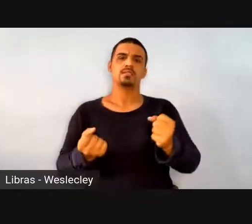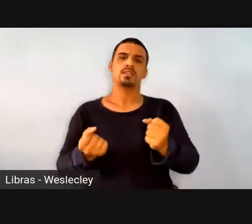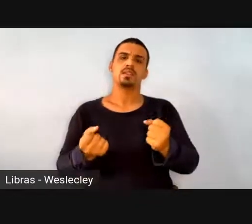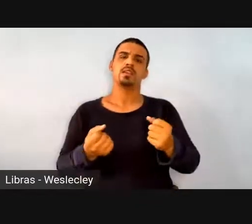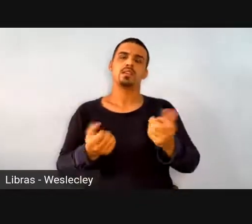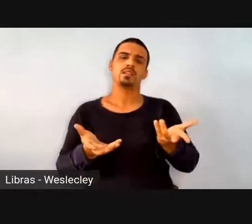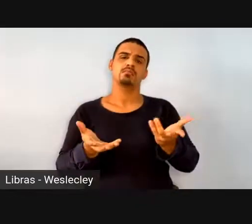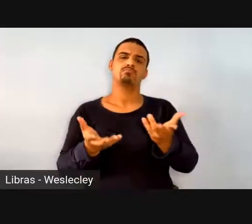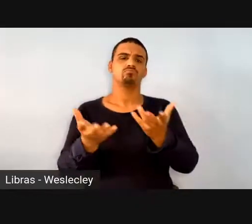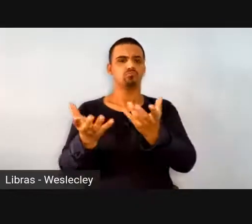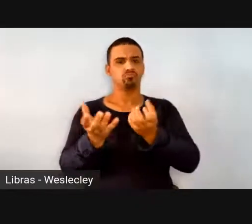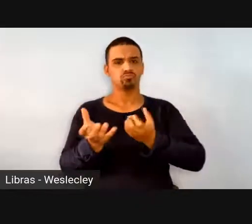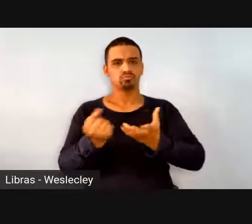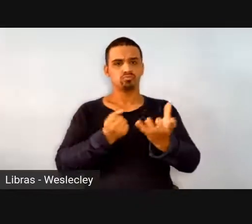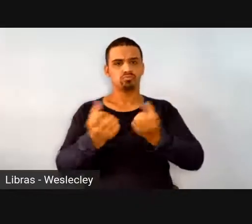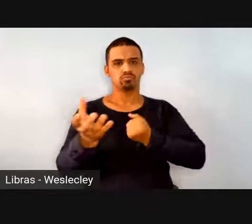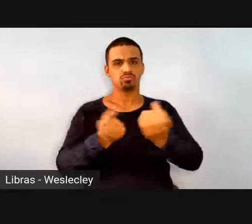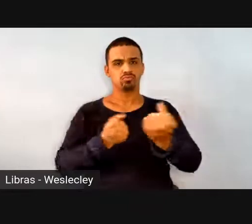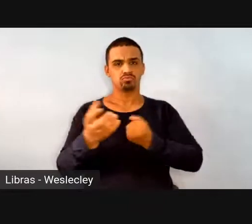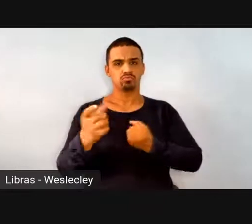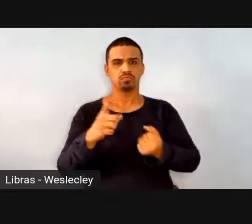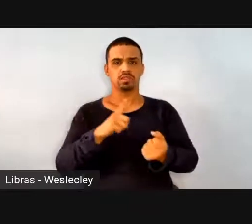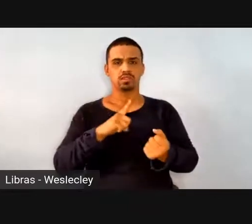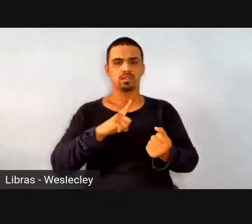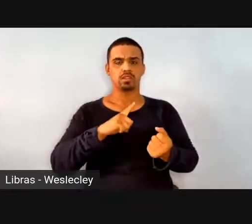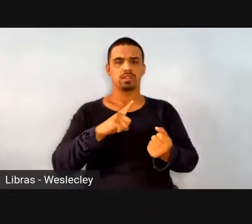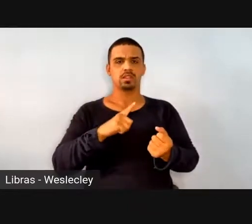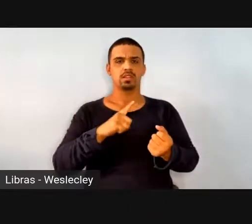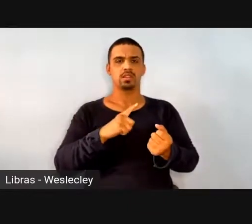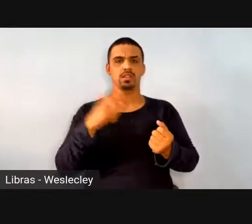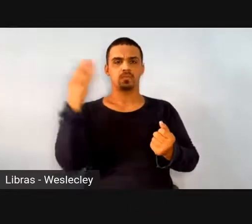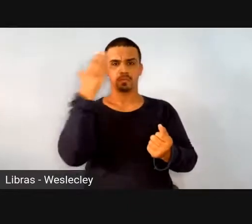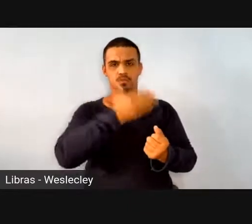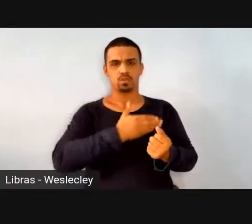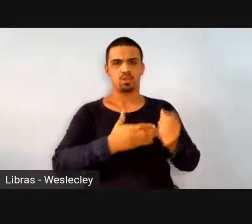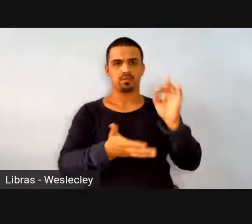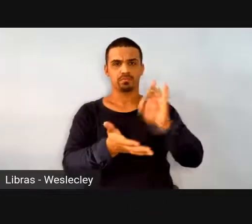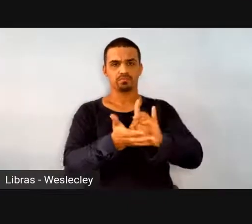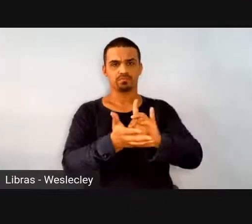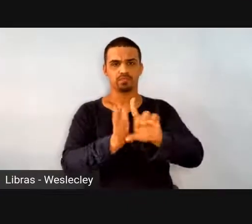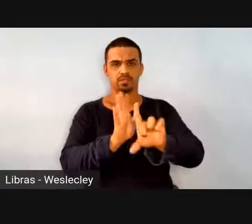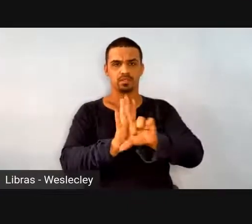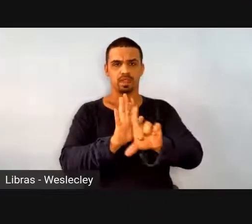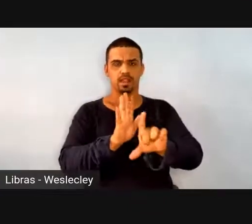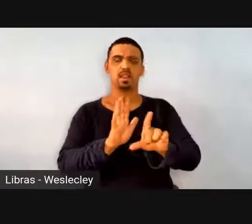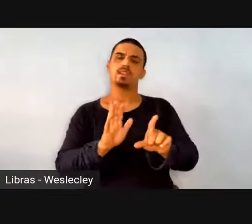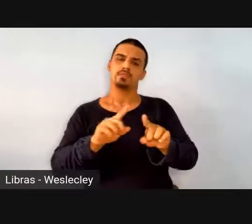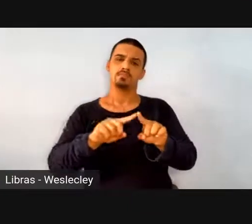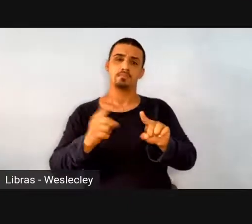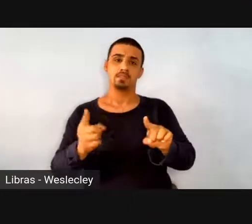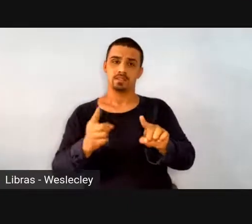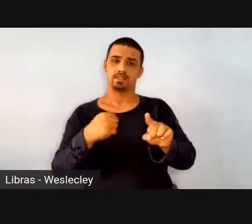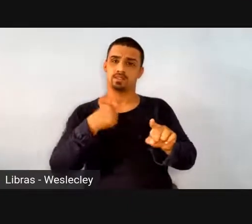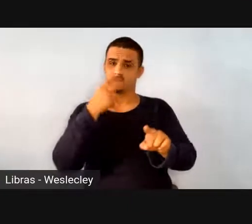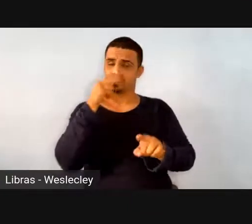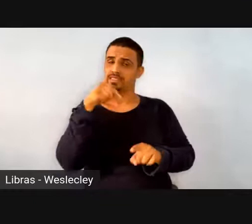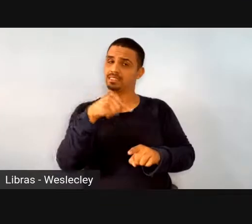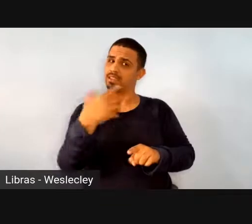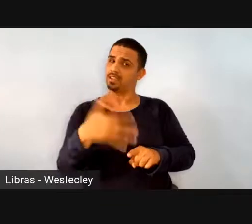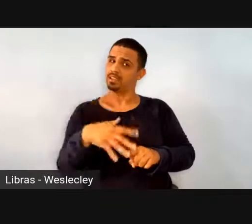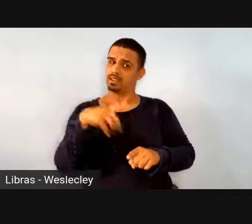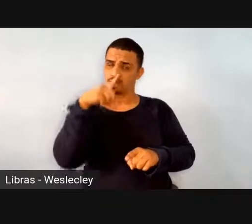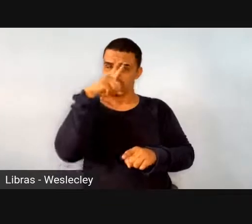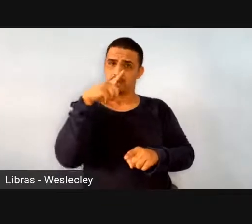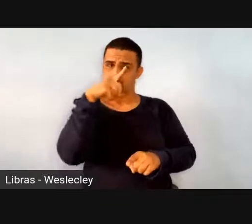dos limites autorizados, como prova em processo de corrupção. O que eu acho que é um precedente gravíssimo, do qual a gente